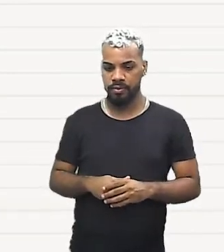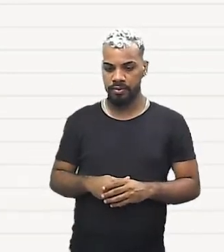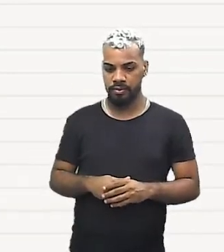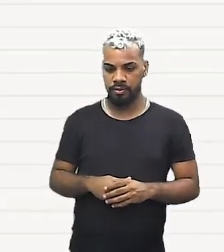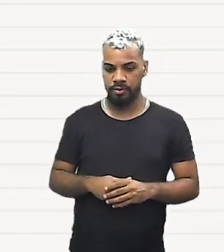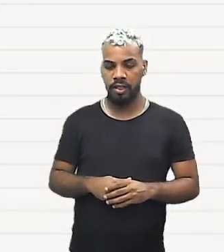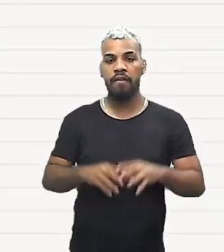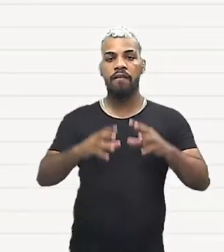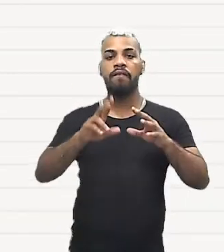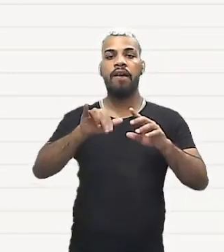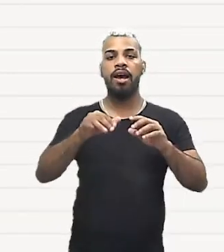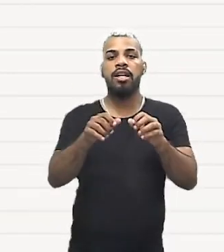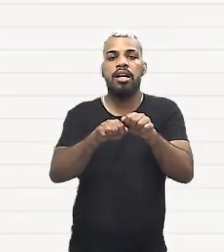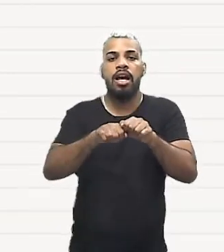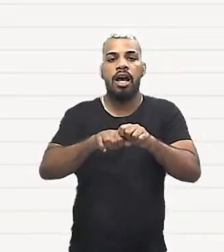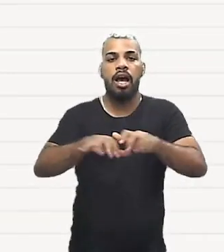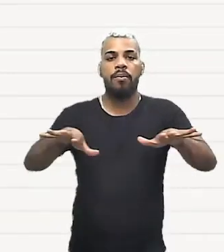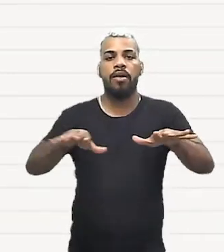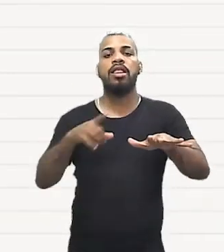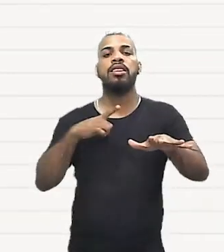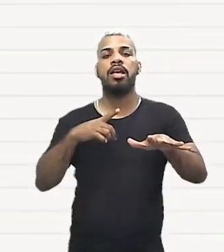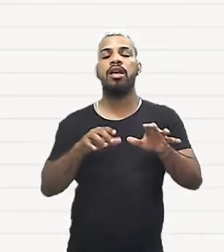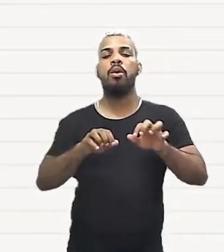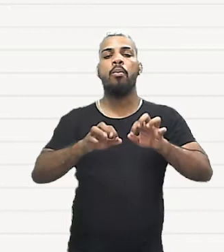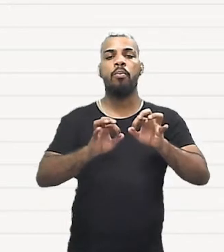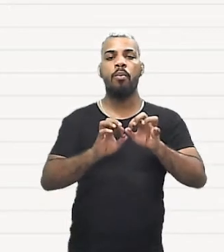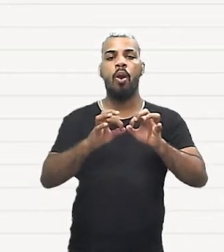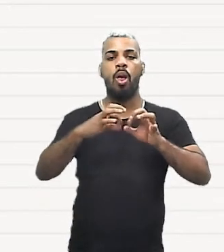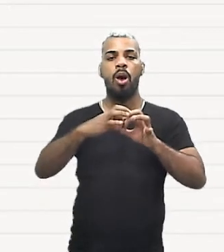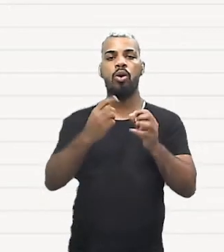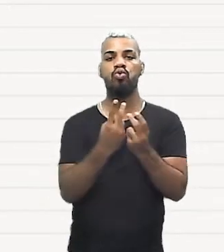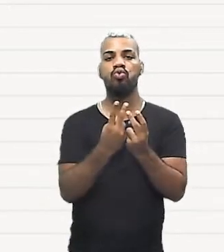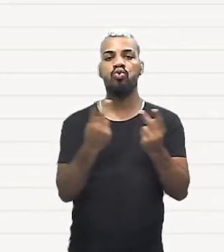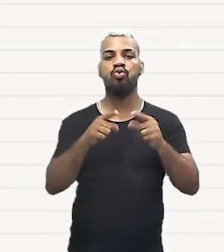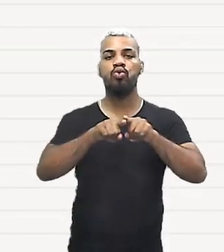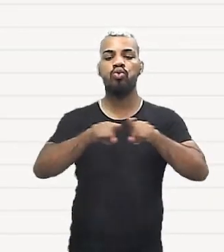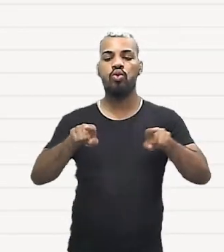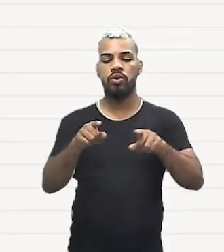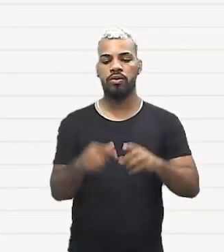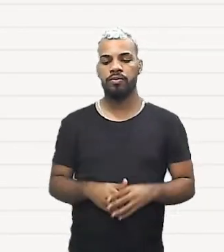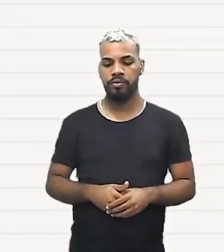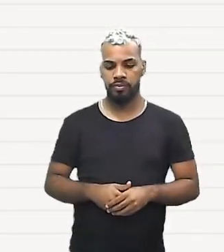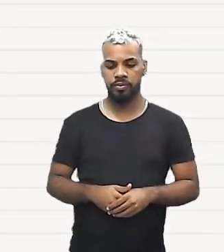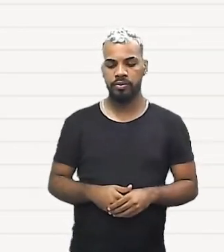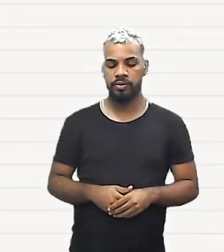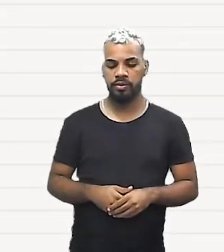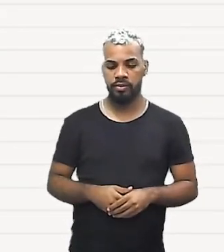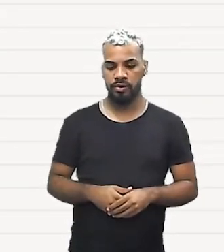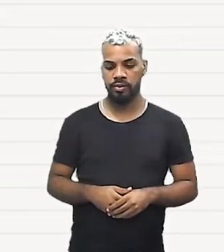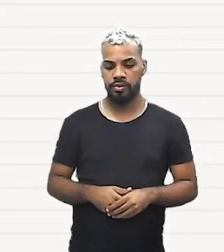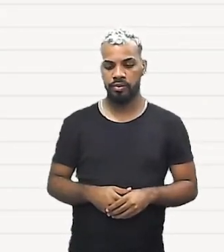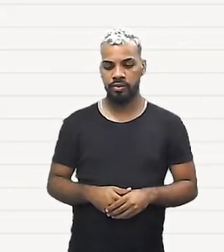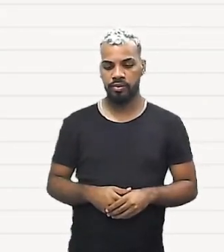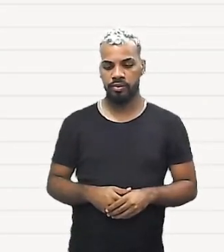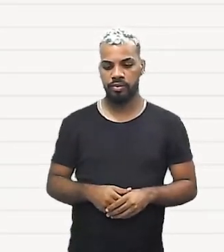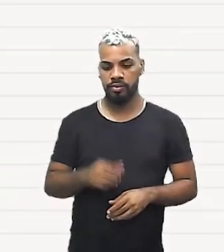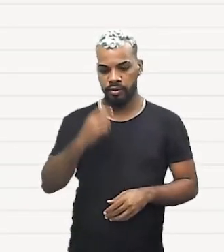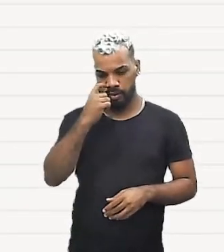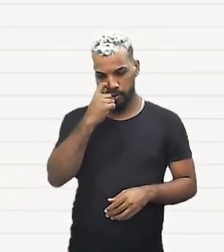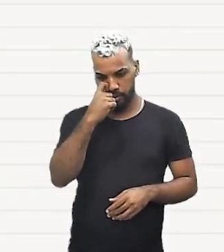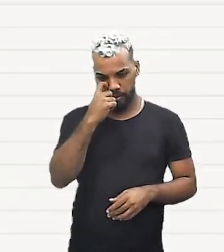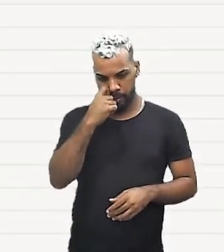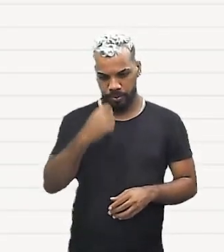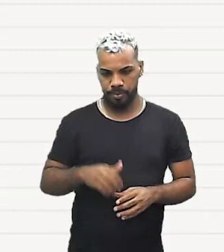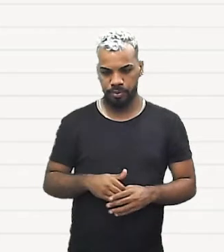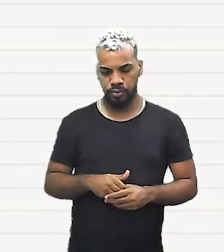em duas moléculas de piruvato eu vou ter o vácuo aqui